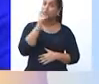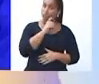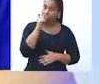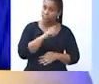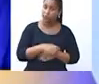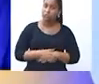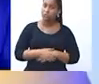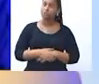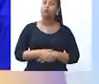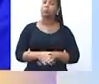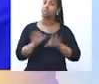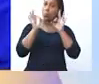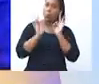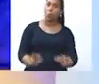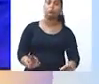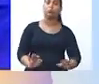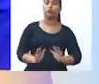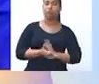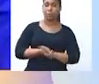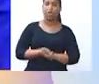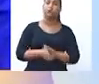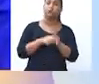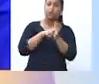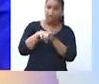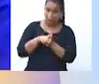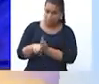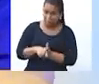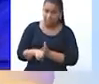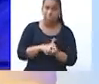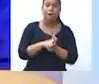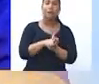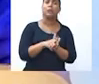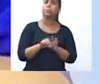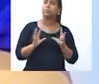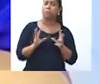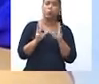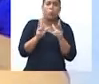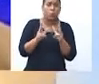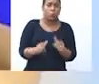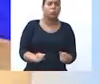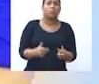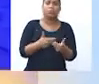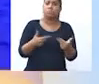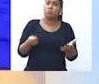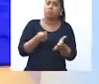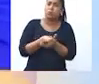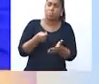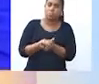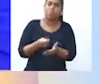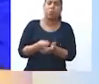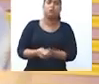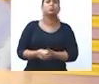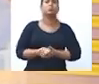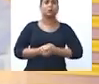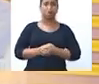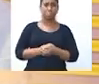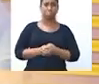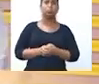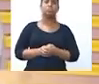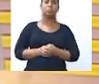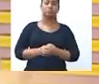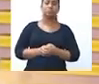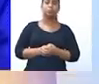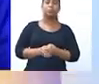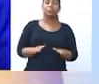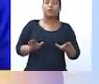tem objetividade, você tem que analisar aquilo com todos as rigorosidades metódicas, todos os